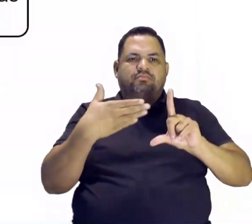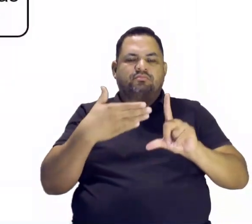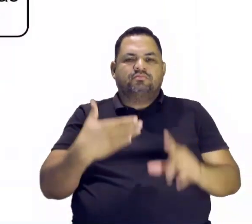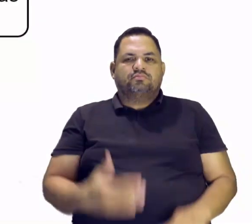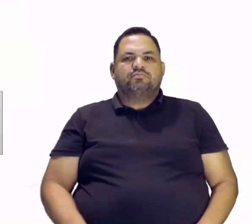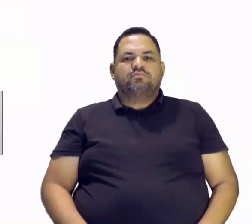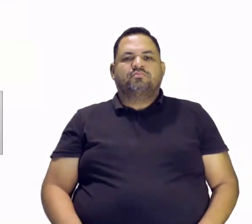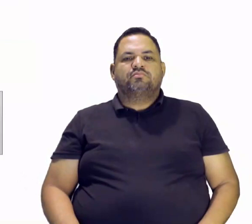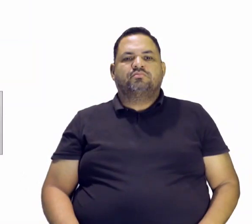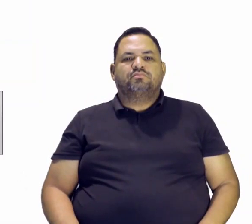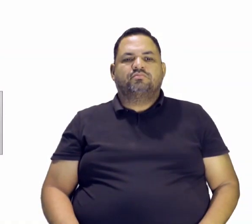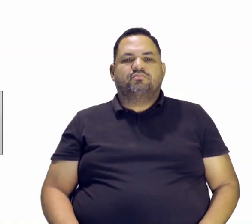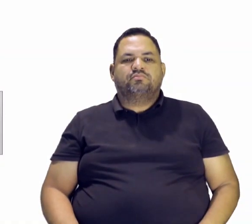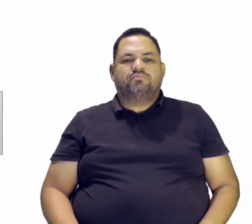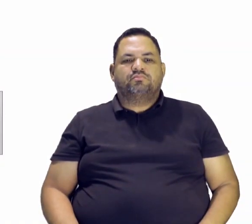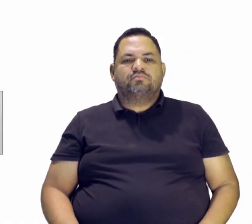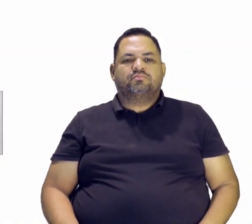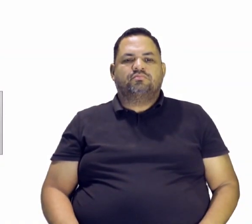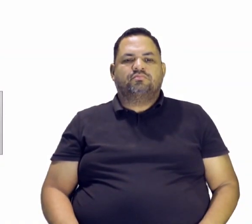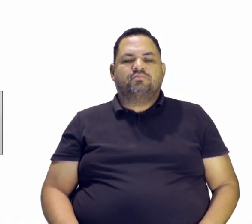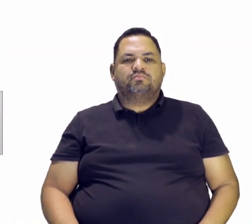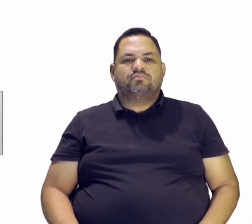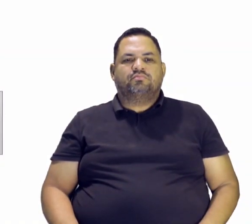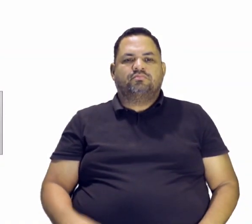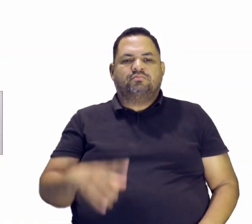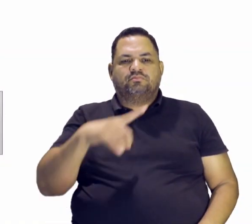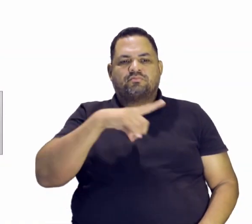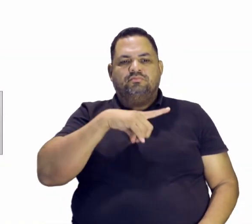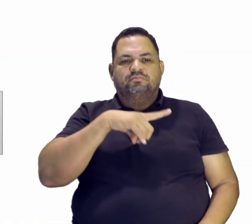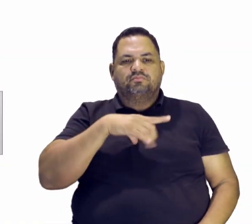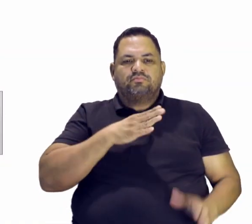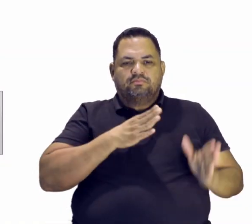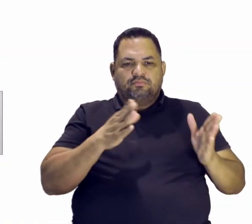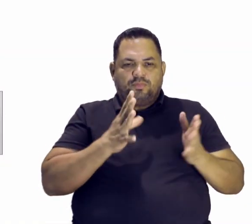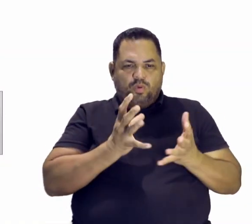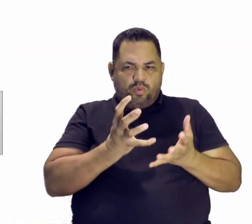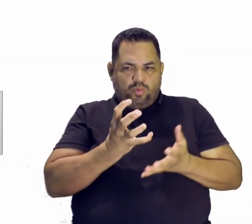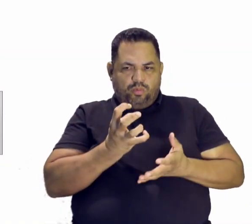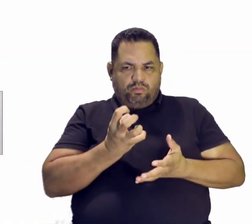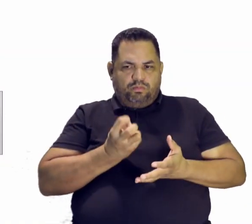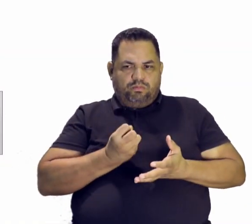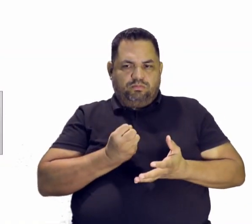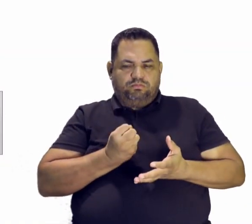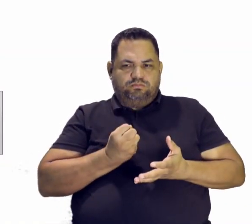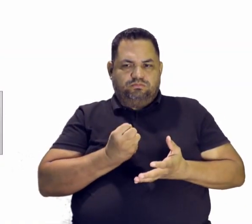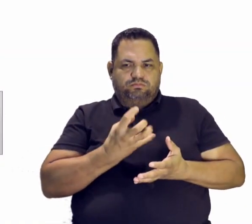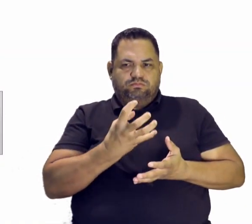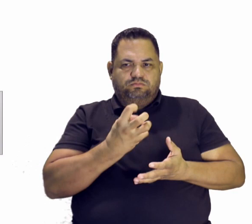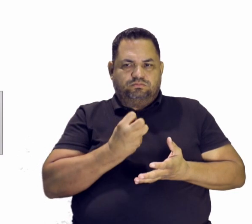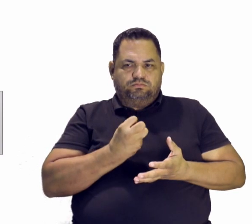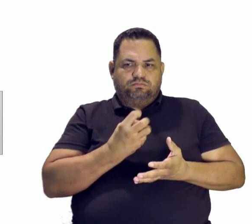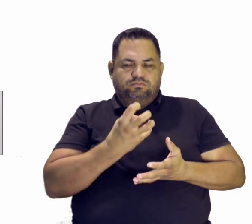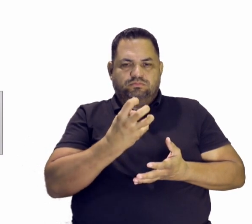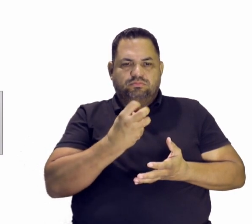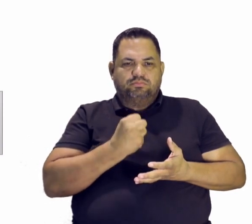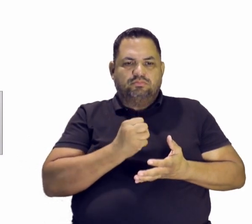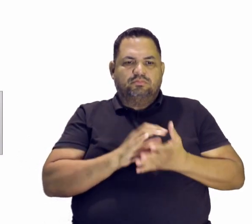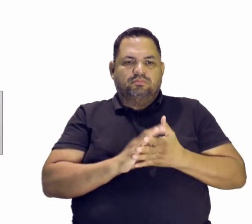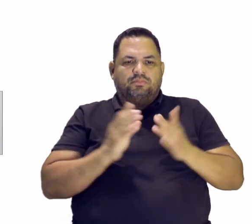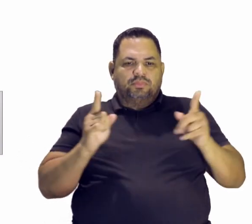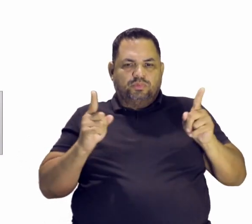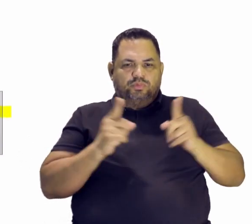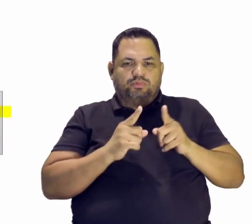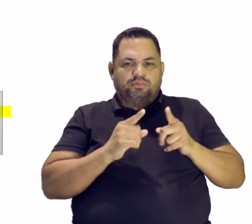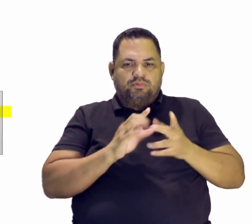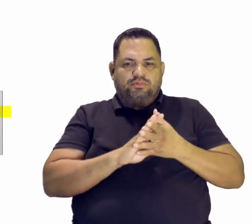só. Então, nós temos essa fase de contração, que a gente chama de encurtamento, e nós temos